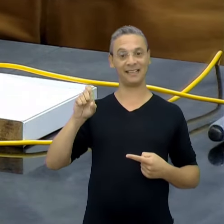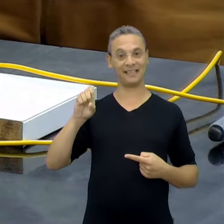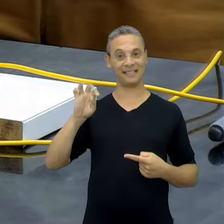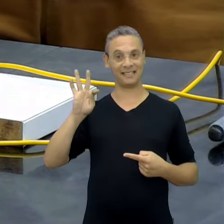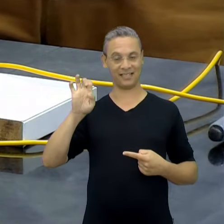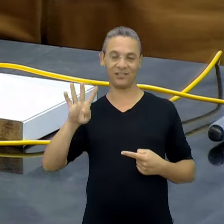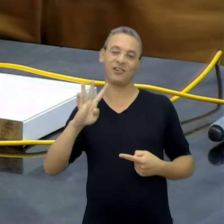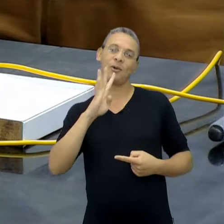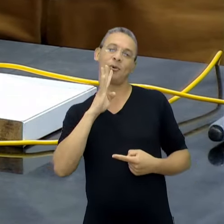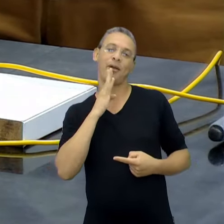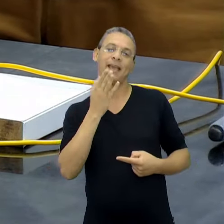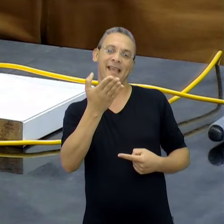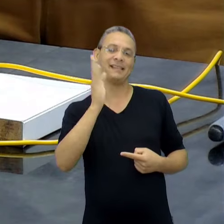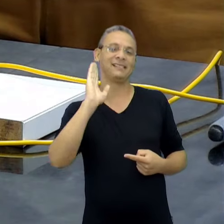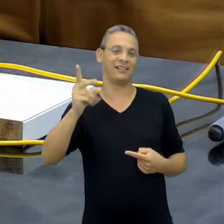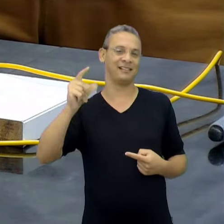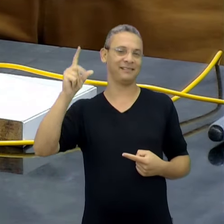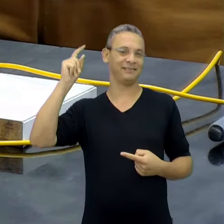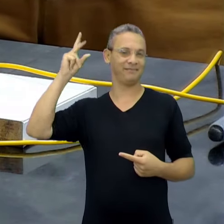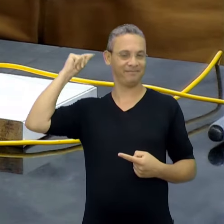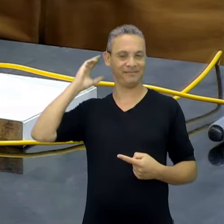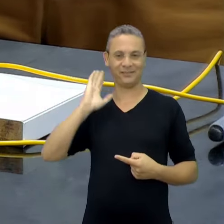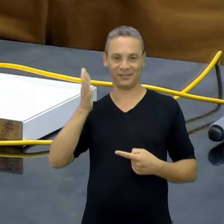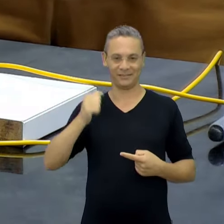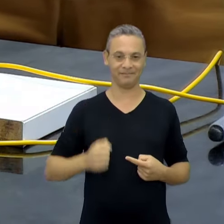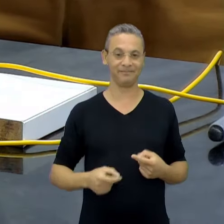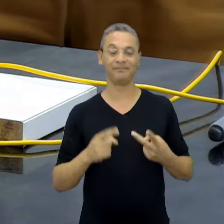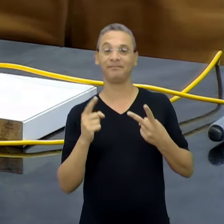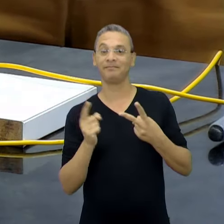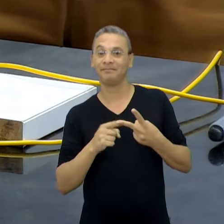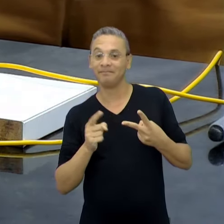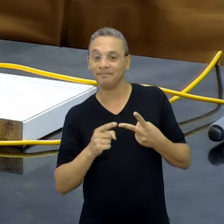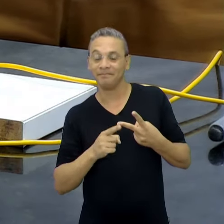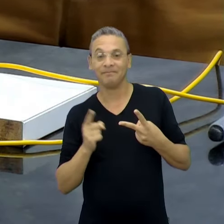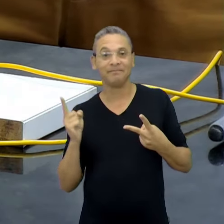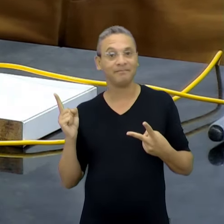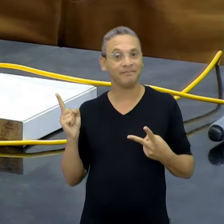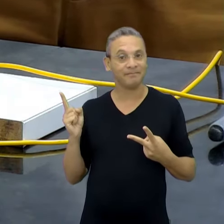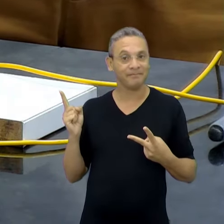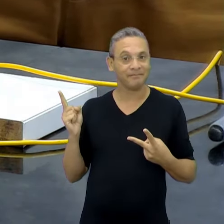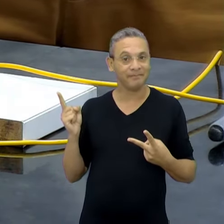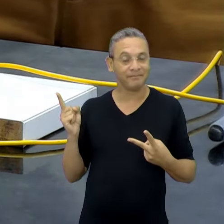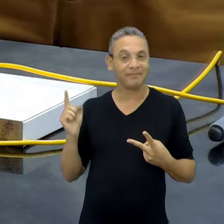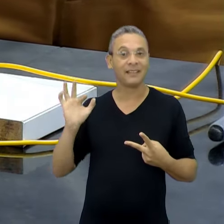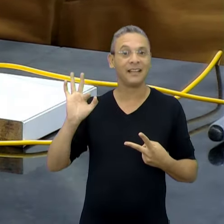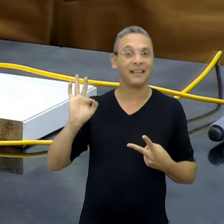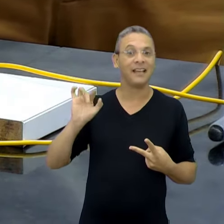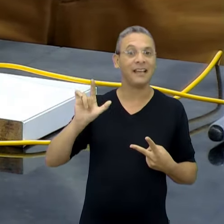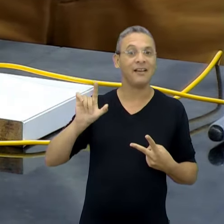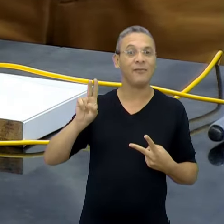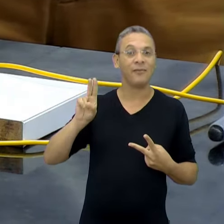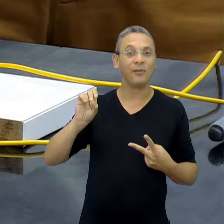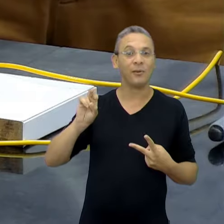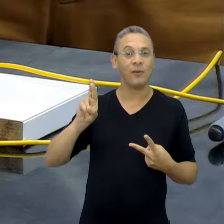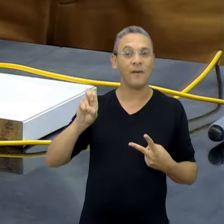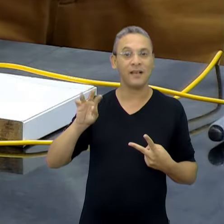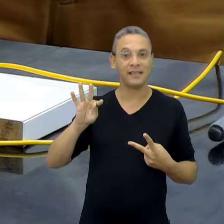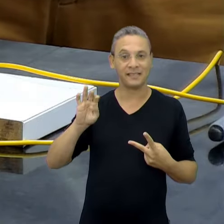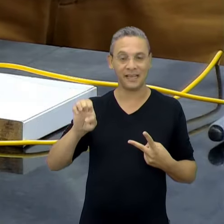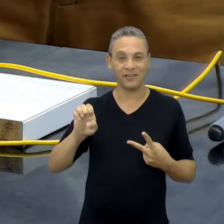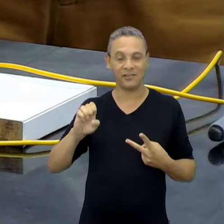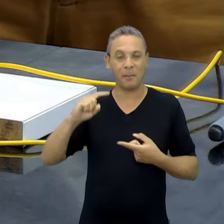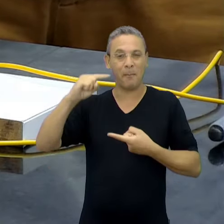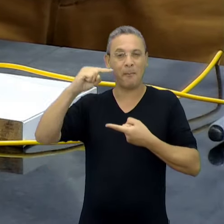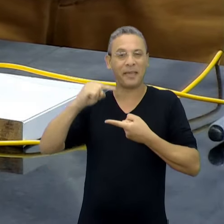daqui, conhecida e antiga de todos nós. Esta daqui, ó, é a lâmpada fluorescente compacta. Por